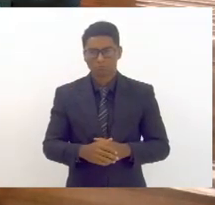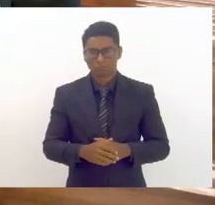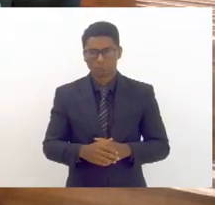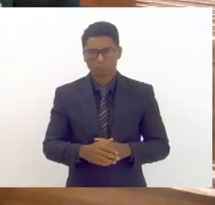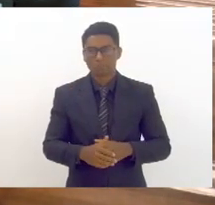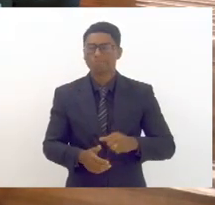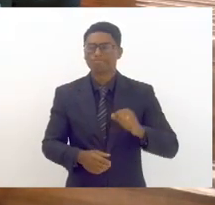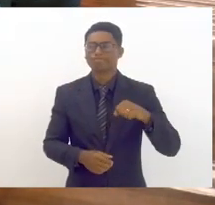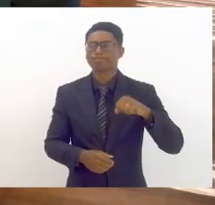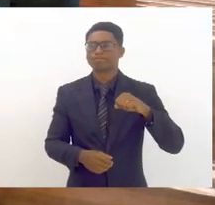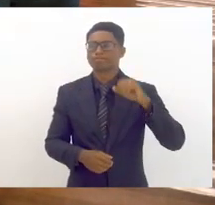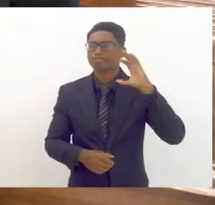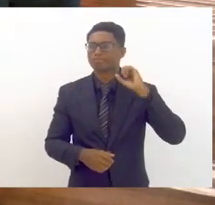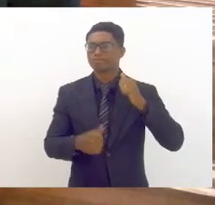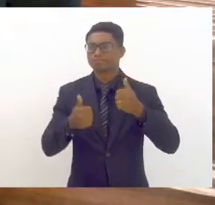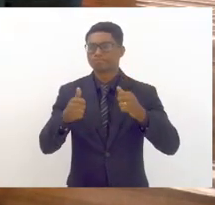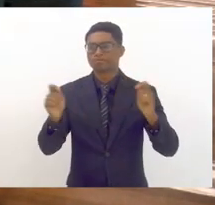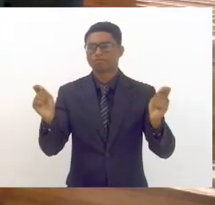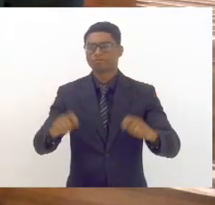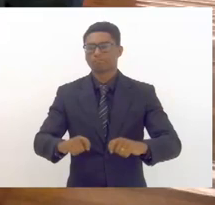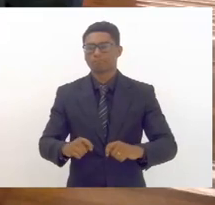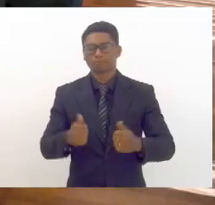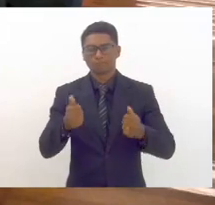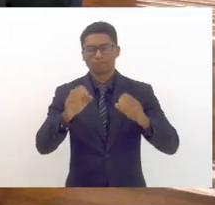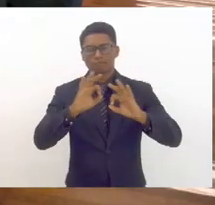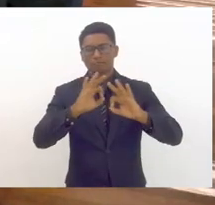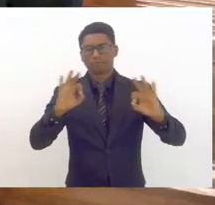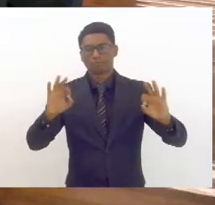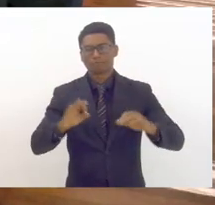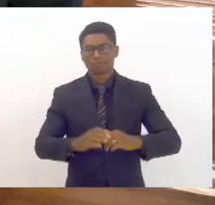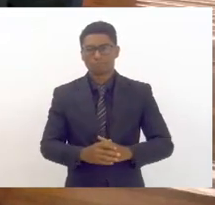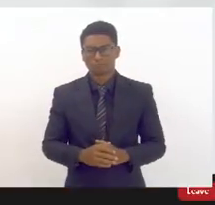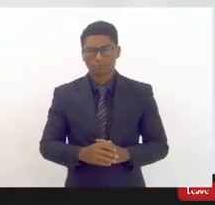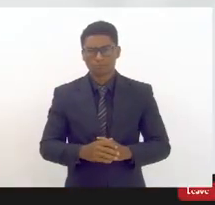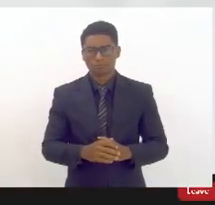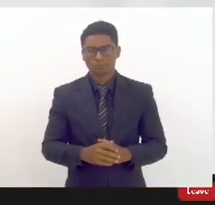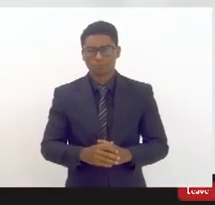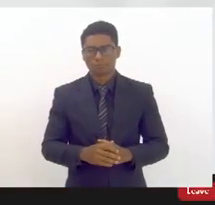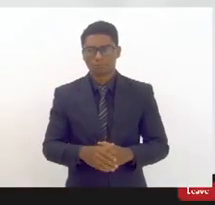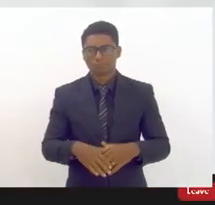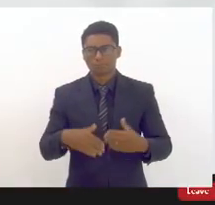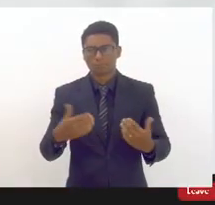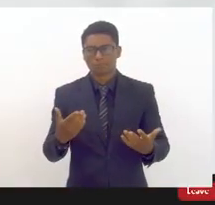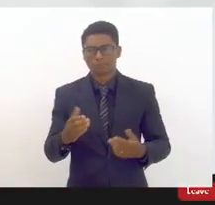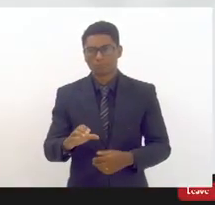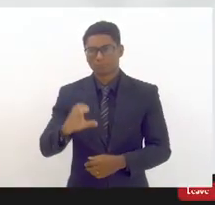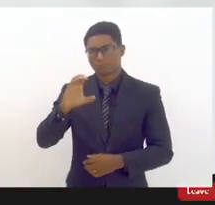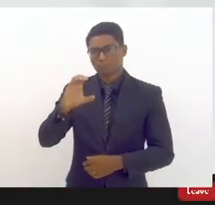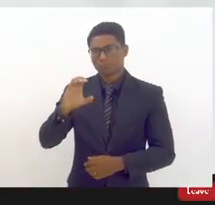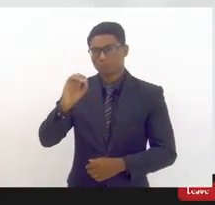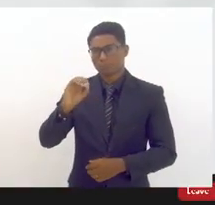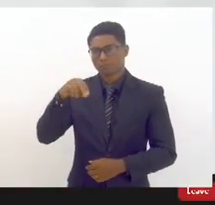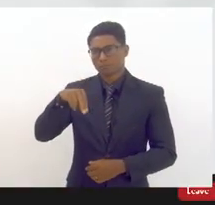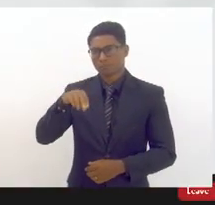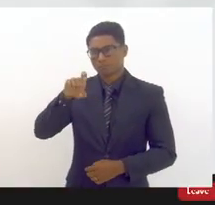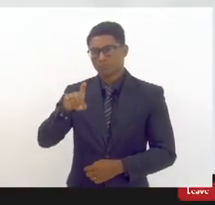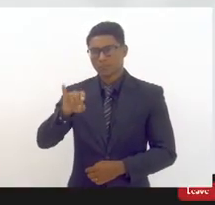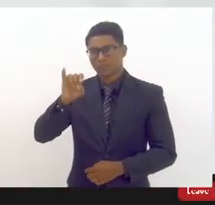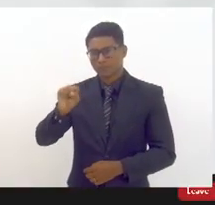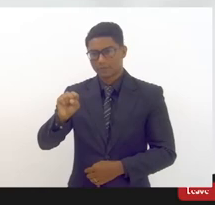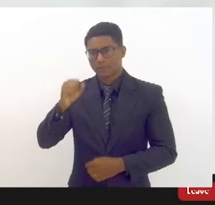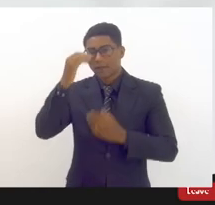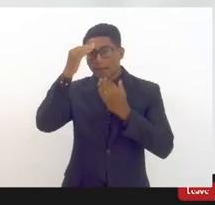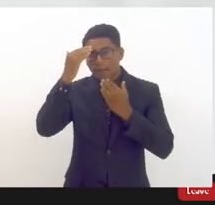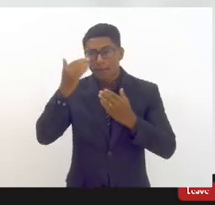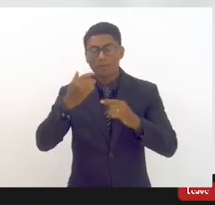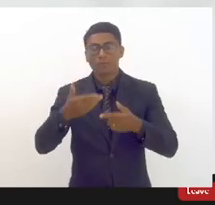Estamos te ouvindo bem, sim. Ótimo. Então, inicialmente, em nome da Conex Brasil Digital, eu agradeço aqui o convite e a